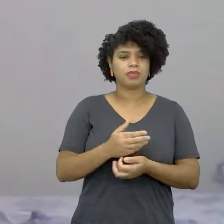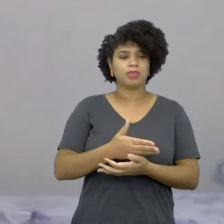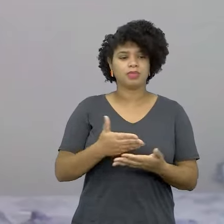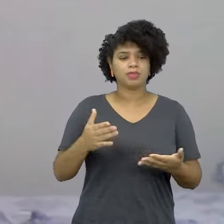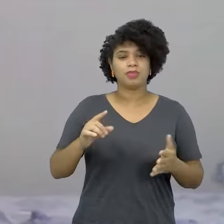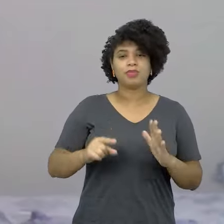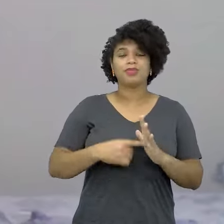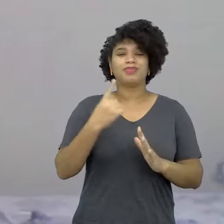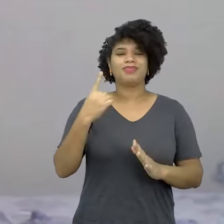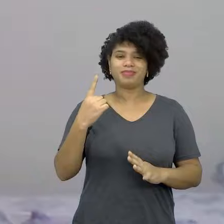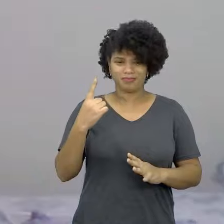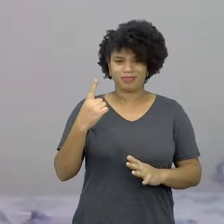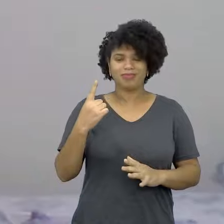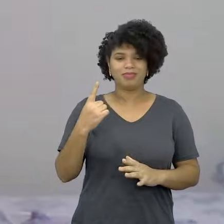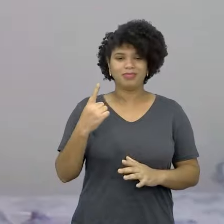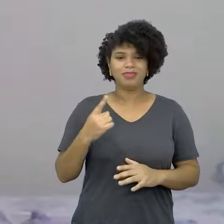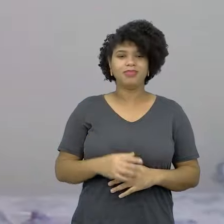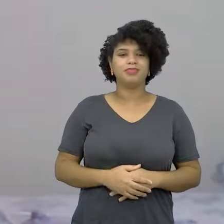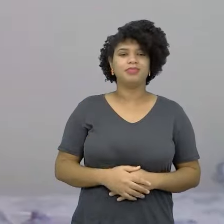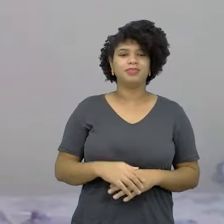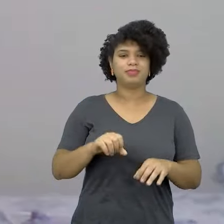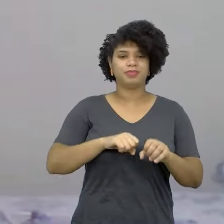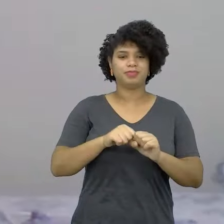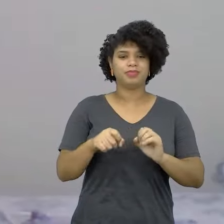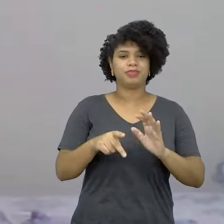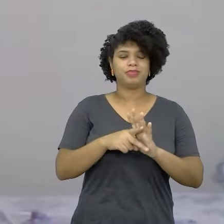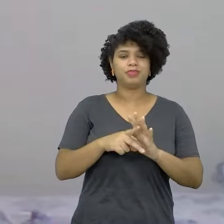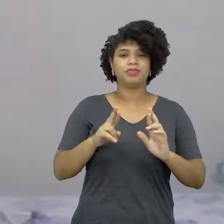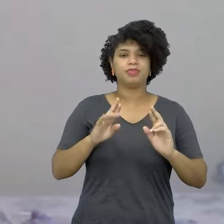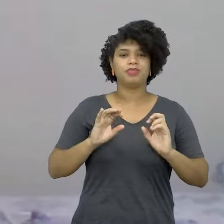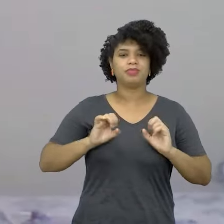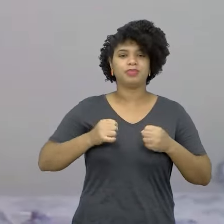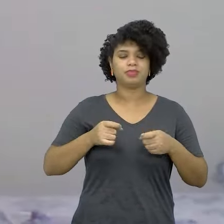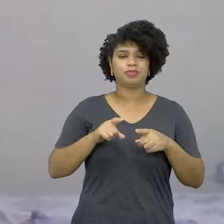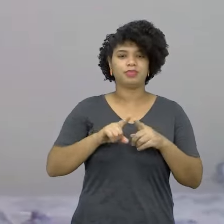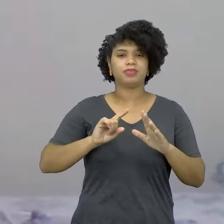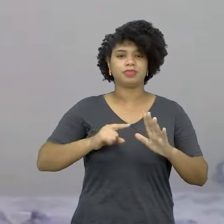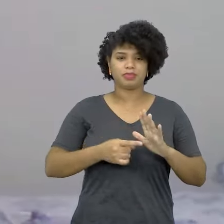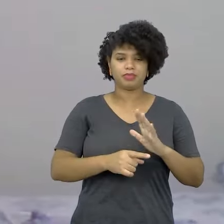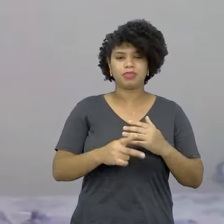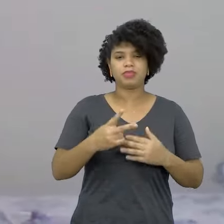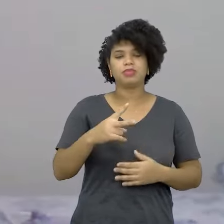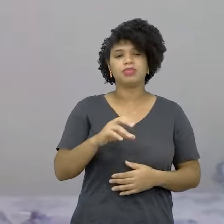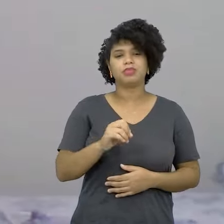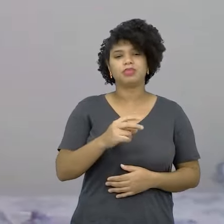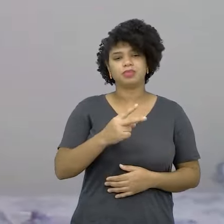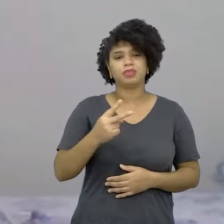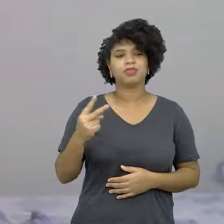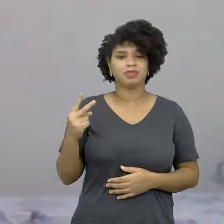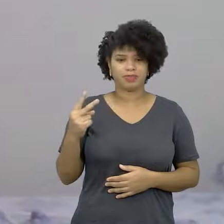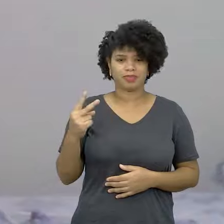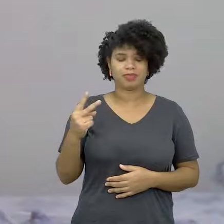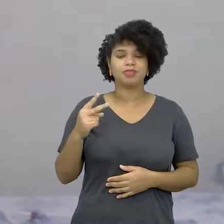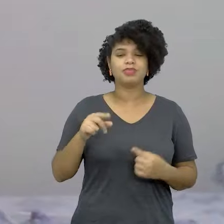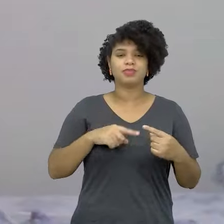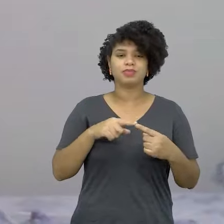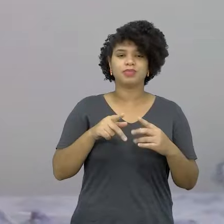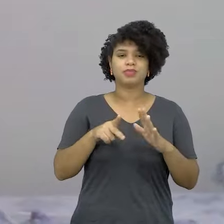primeiro encontro de formação do Programa de Recuperação e Aprofundamento de 2022, proposto